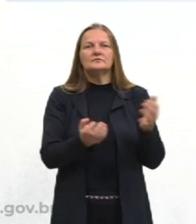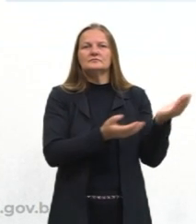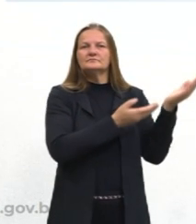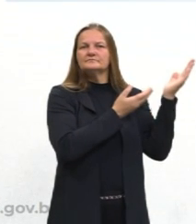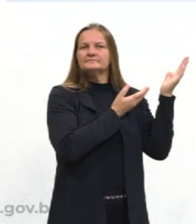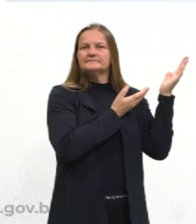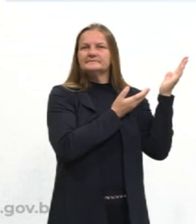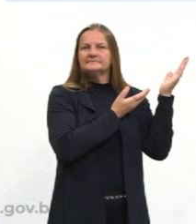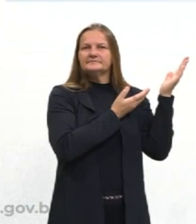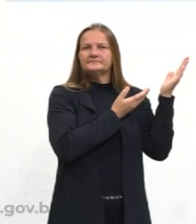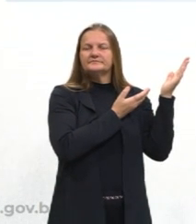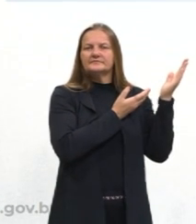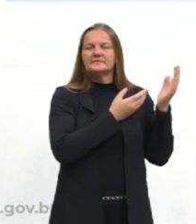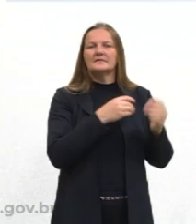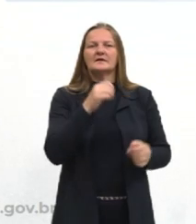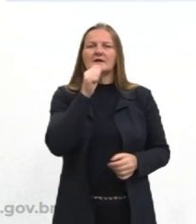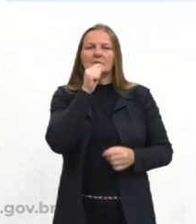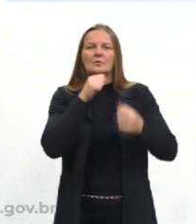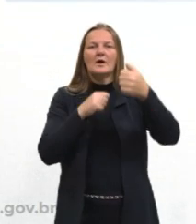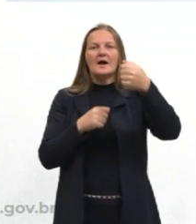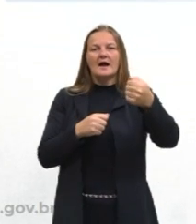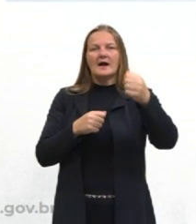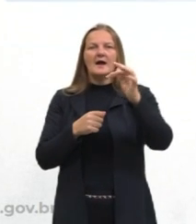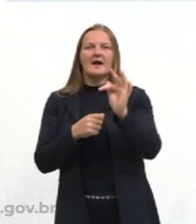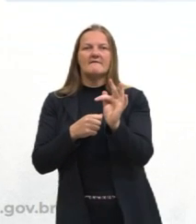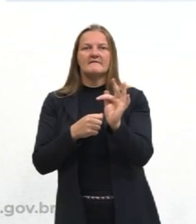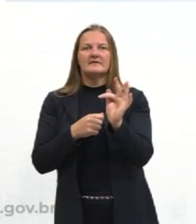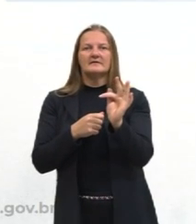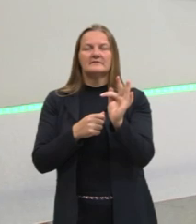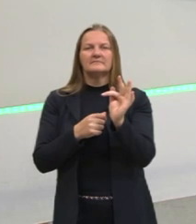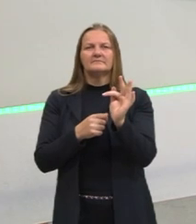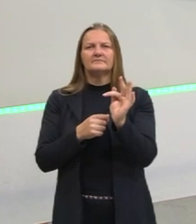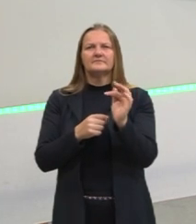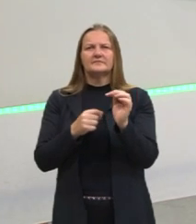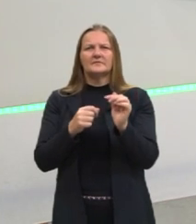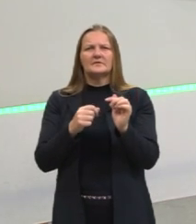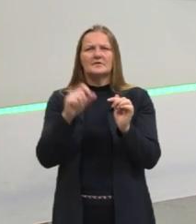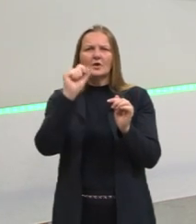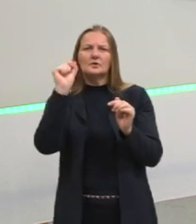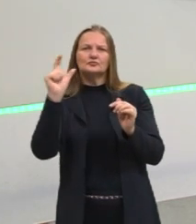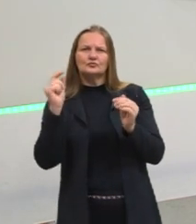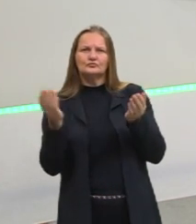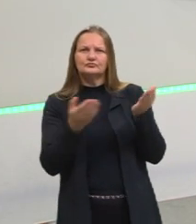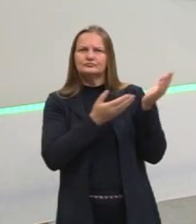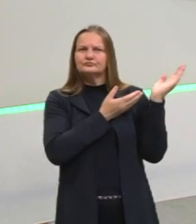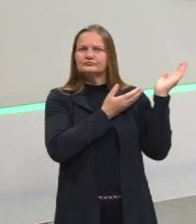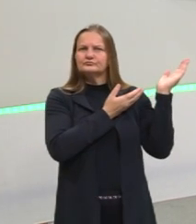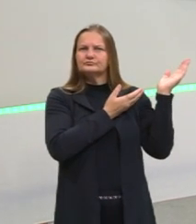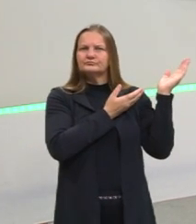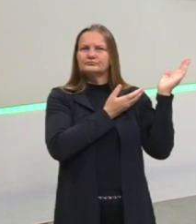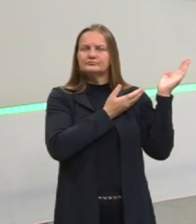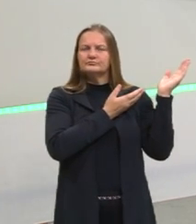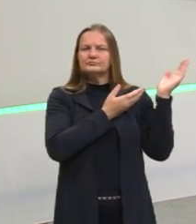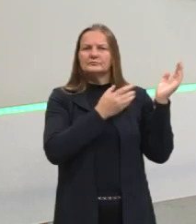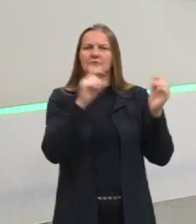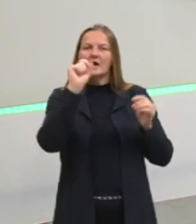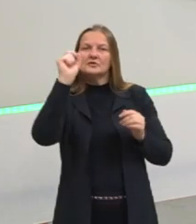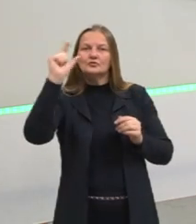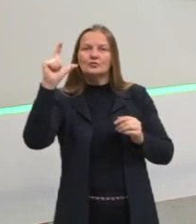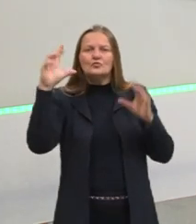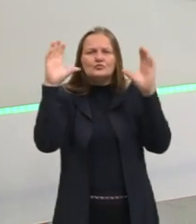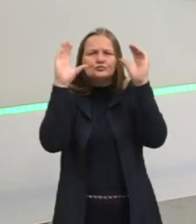vamos pegar aqui a f certo aqui nessa nesse azulzinho aqui então Aécio né E essa região com azul